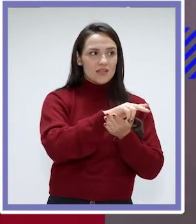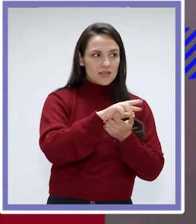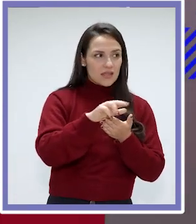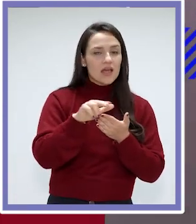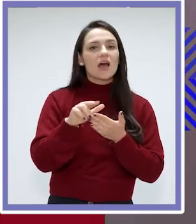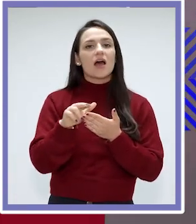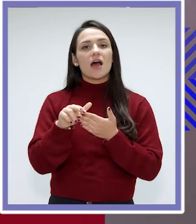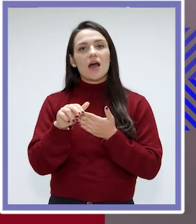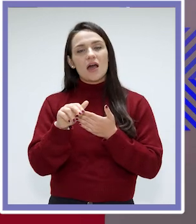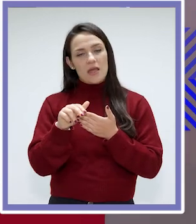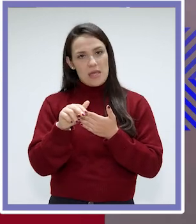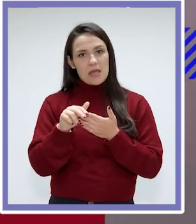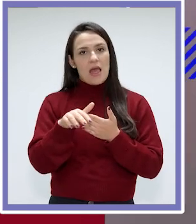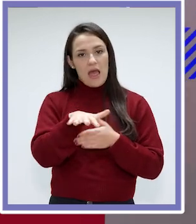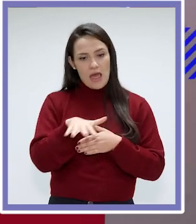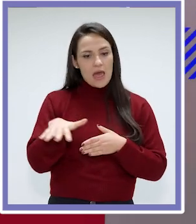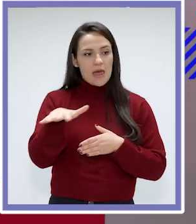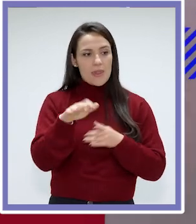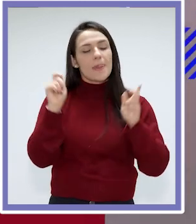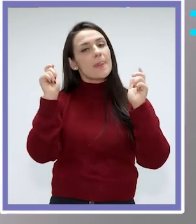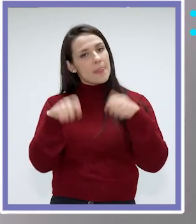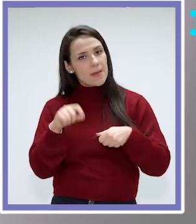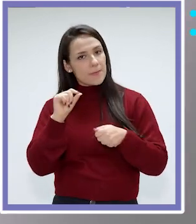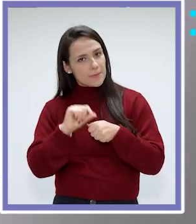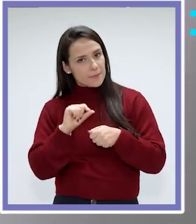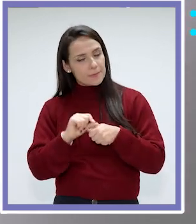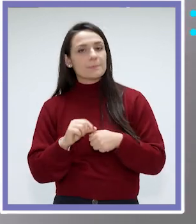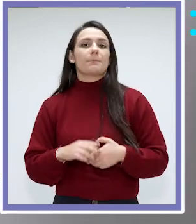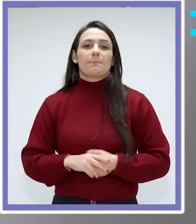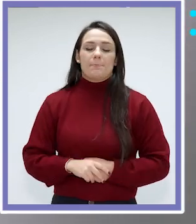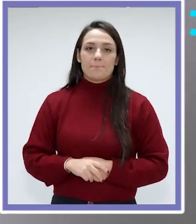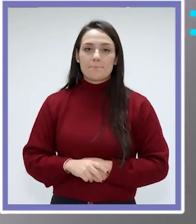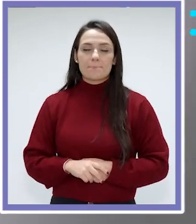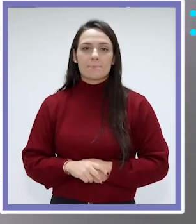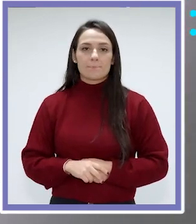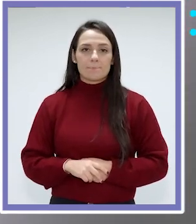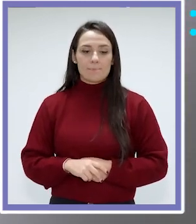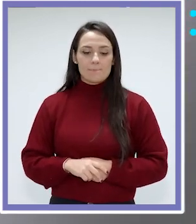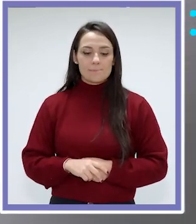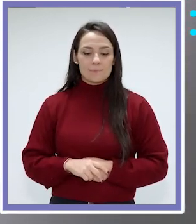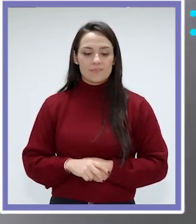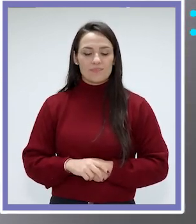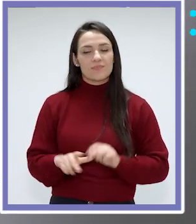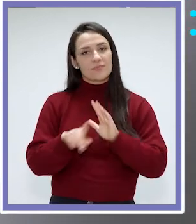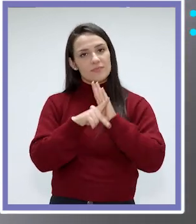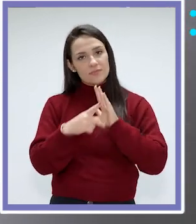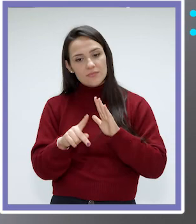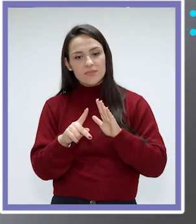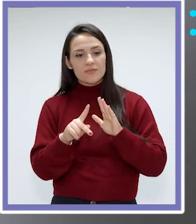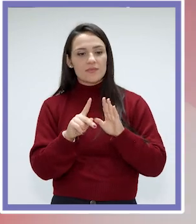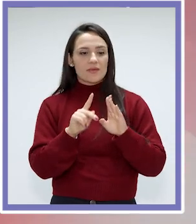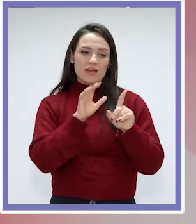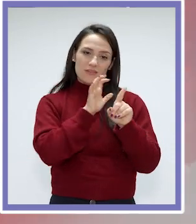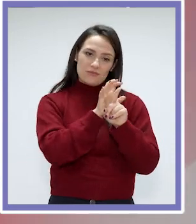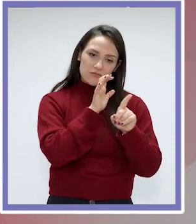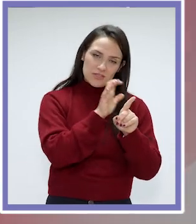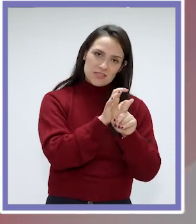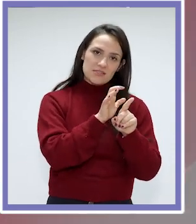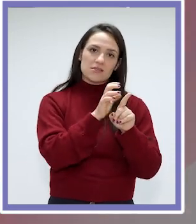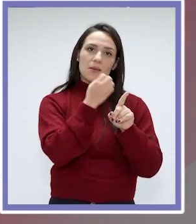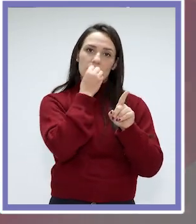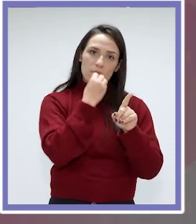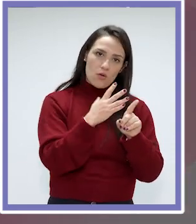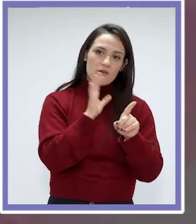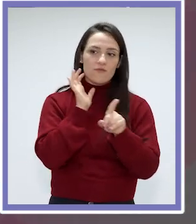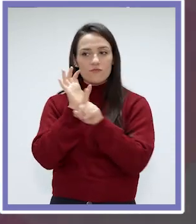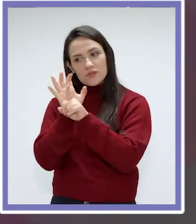áreas impactadas e não vamos, como o senhor falou, nos ater a essa carga mais negativa da palavra impacto, mas